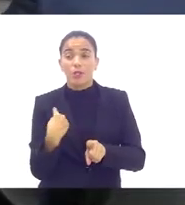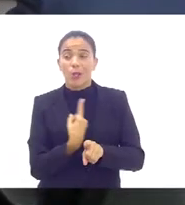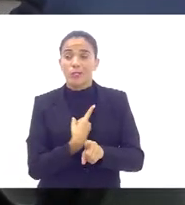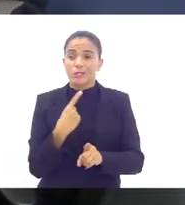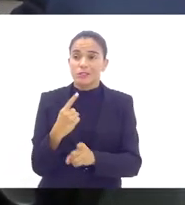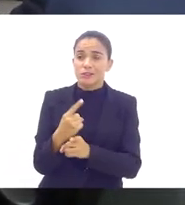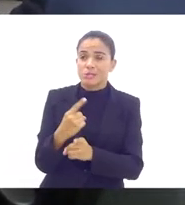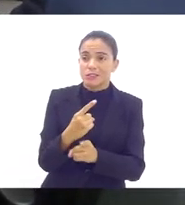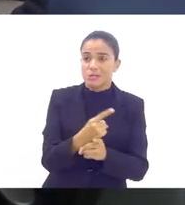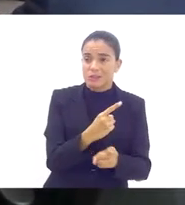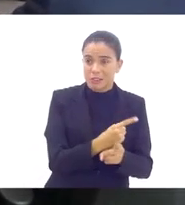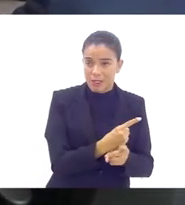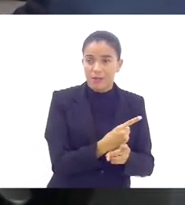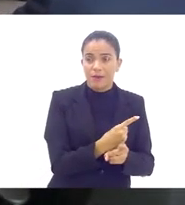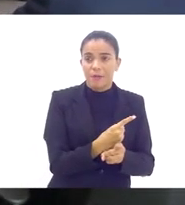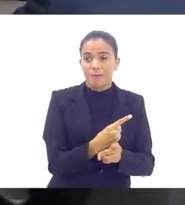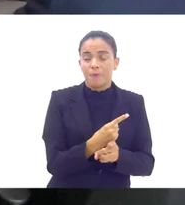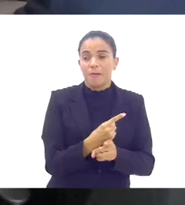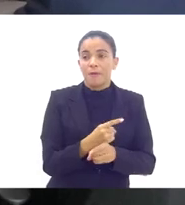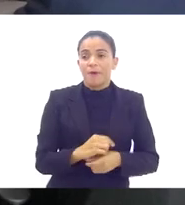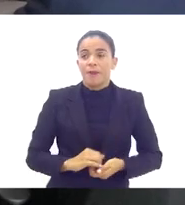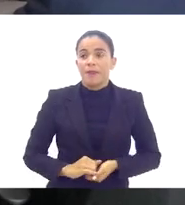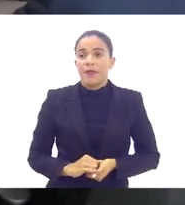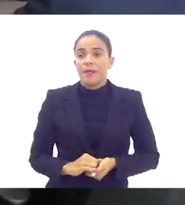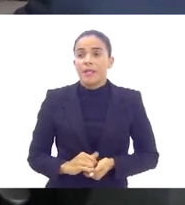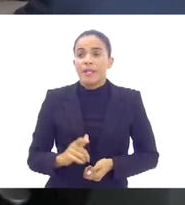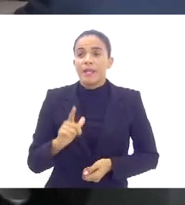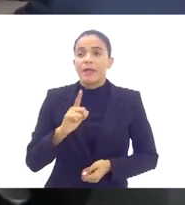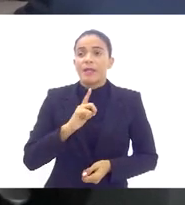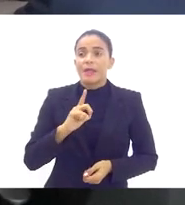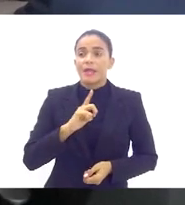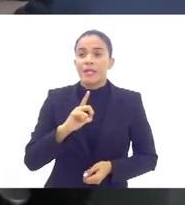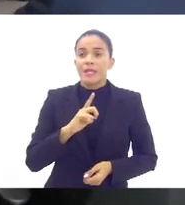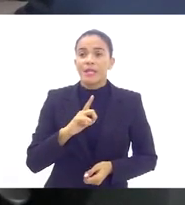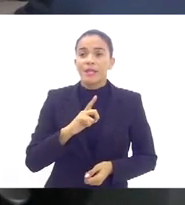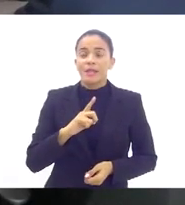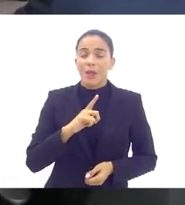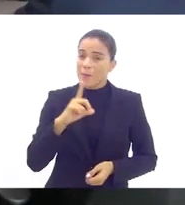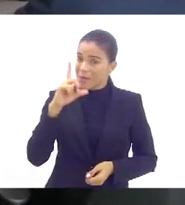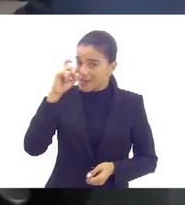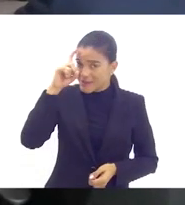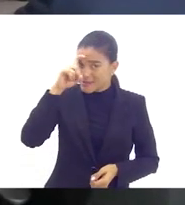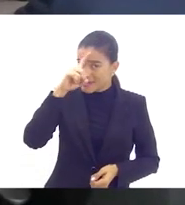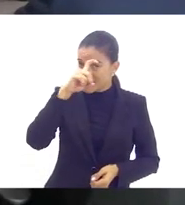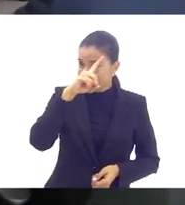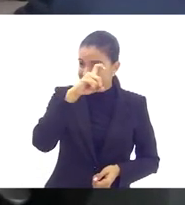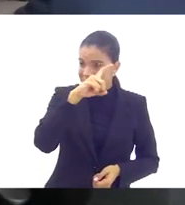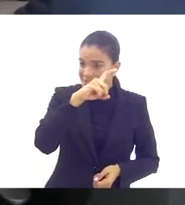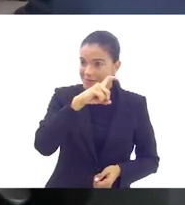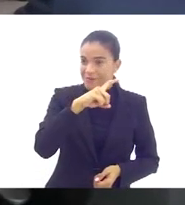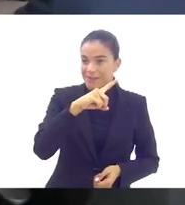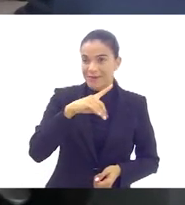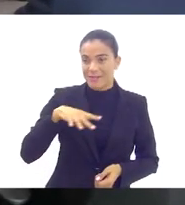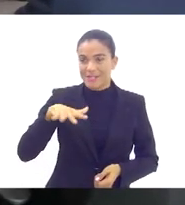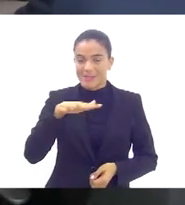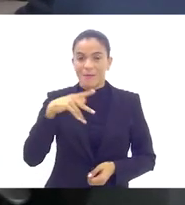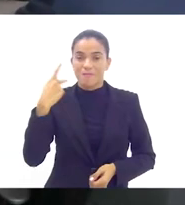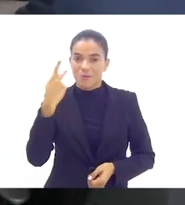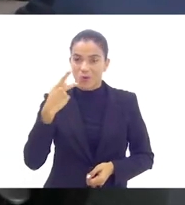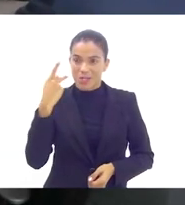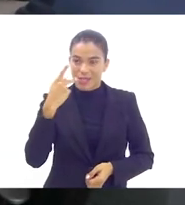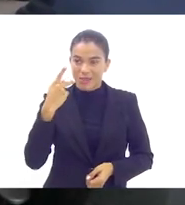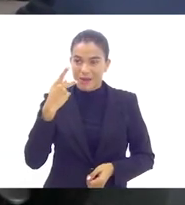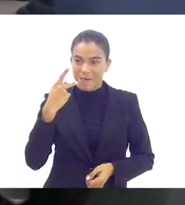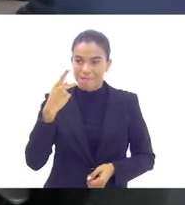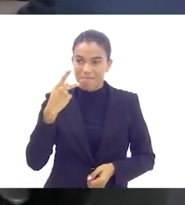eu acho que isso é de opinião comum, que existe uma dificuldade, nós estamos falando de política, do político agir